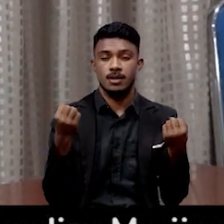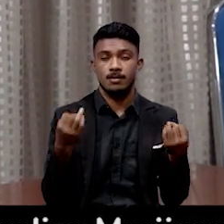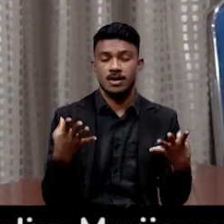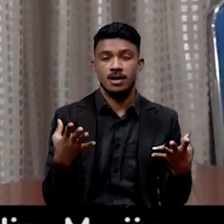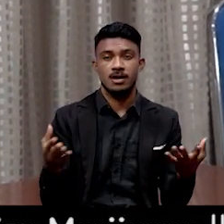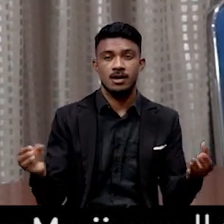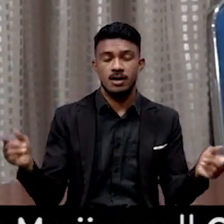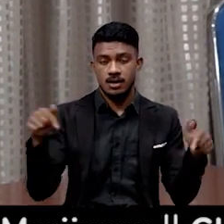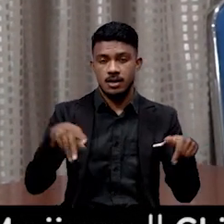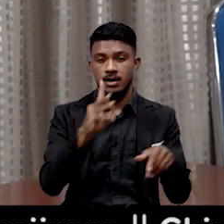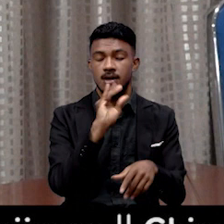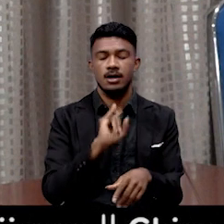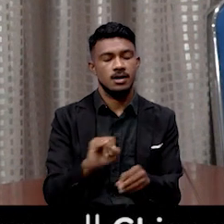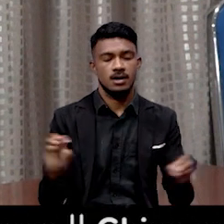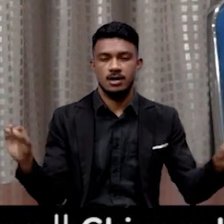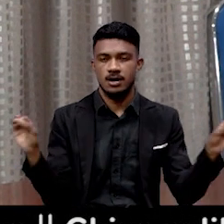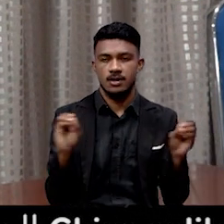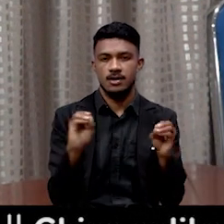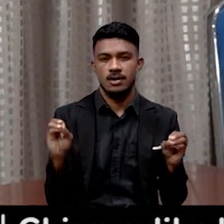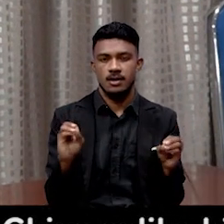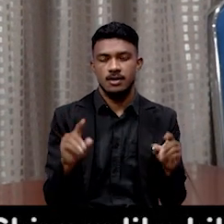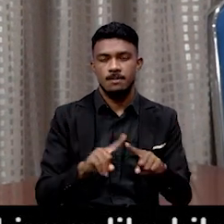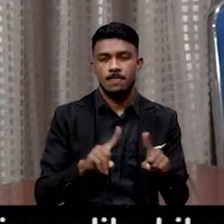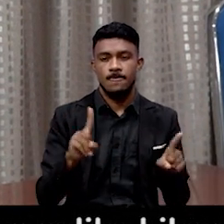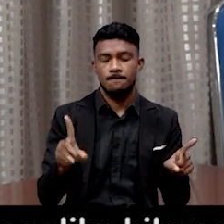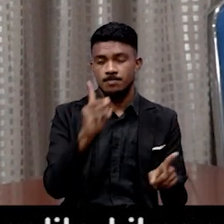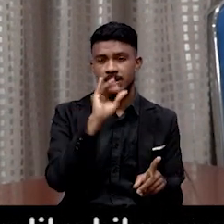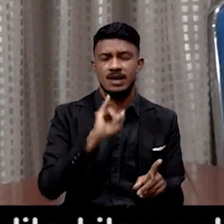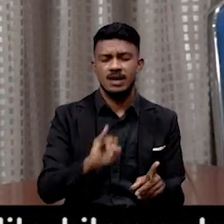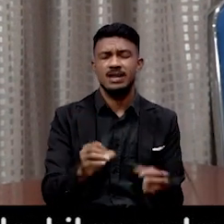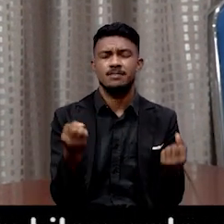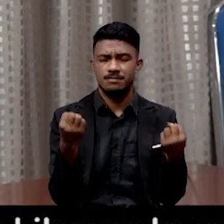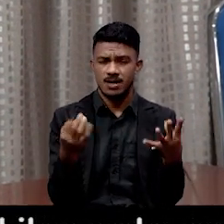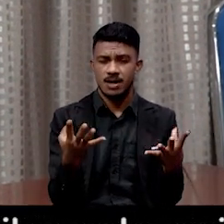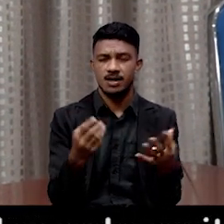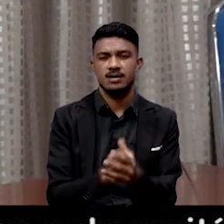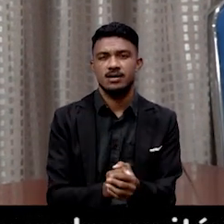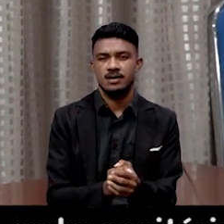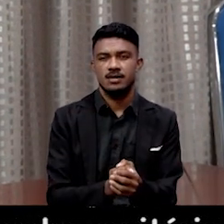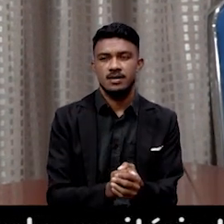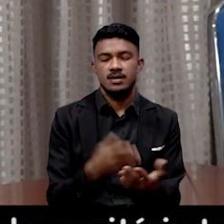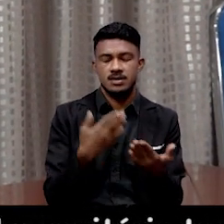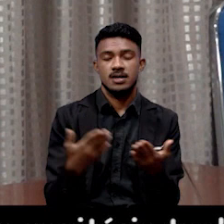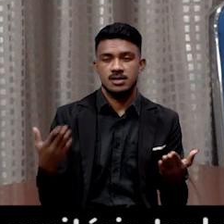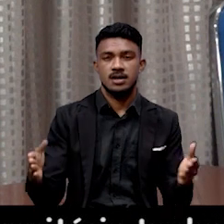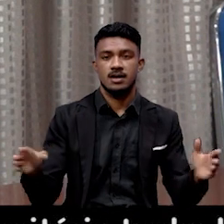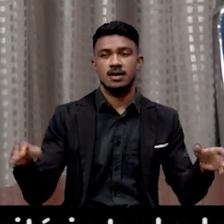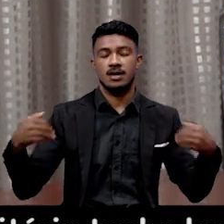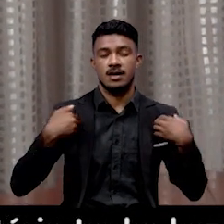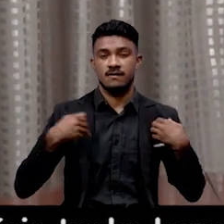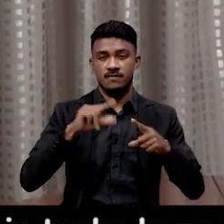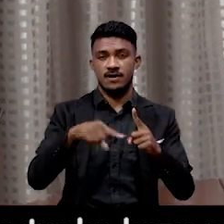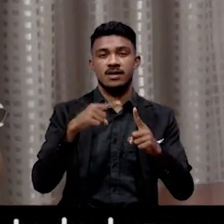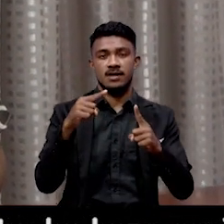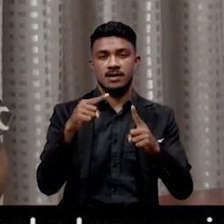nilaia. Mai be infraestrutura se dili ne barak de teves. Infraestrutura ne mosu keras mai o inhira